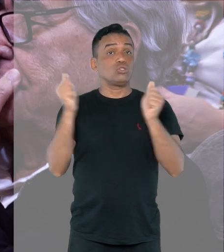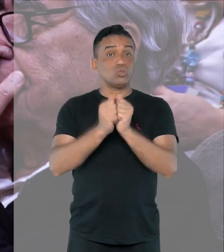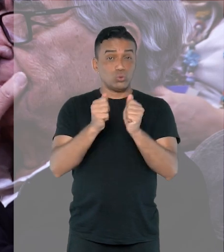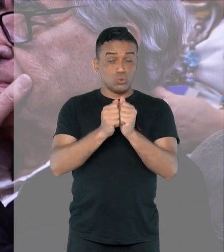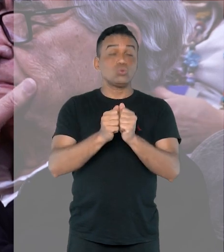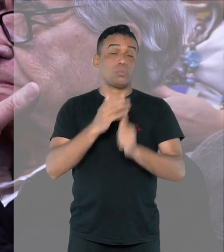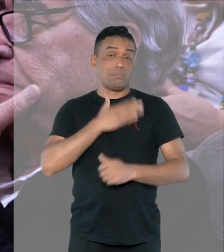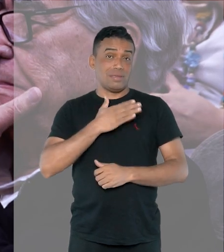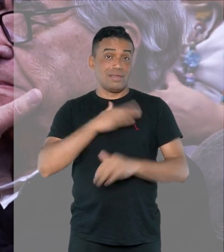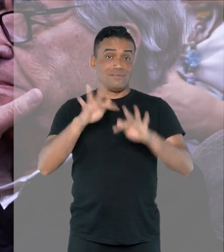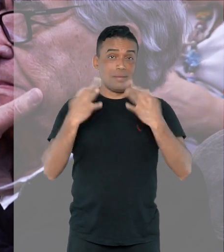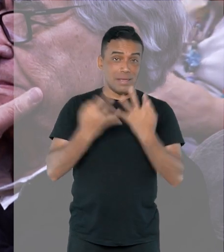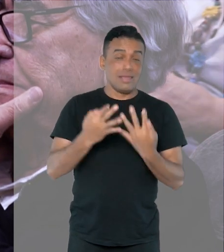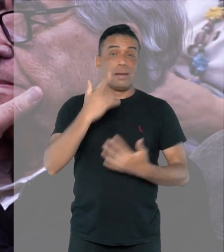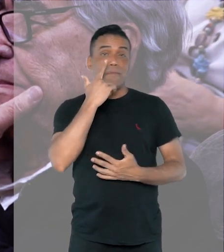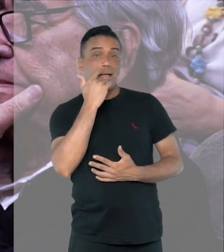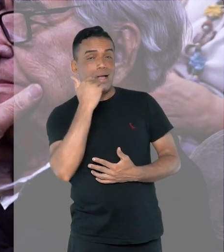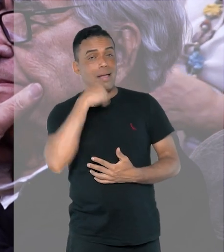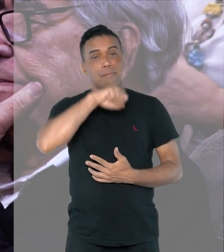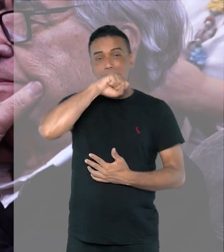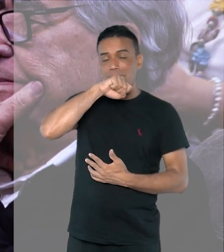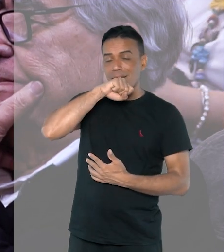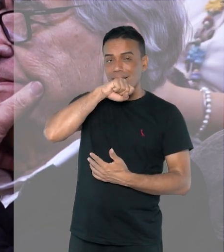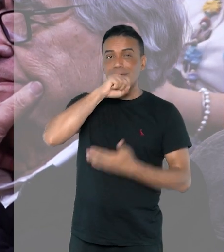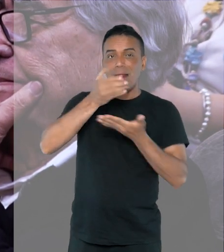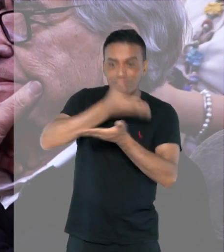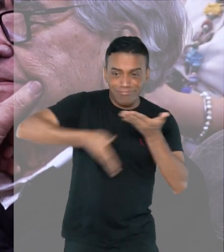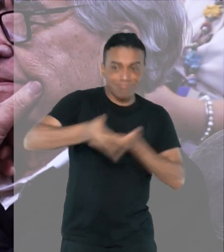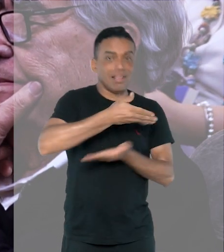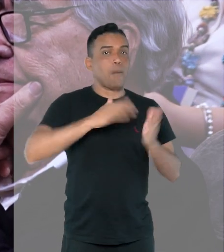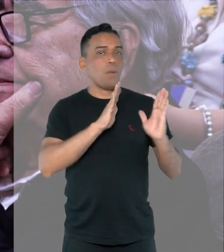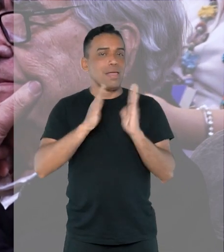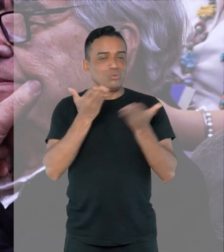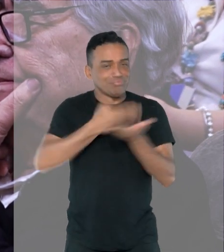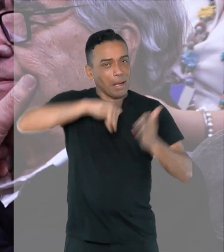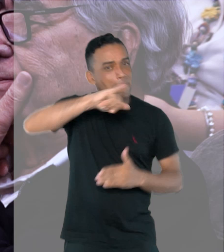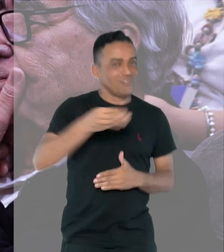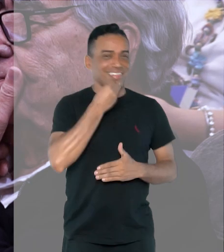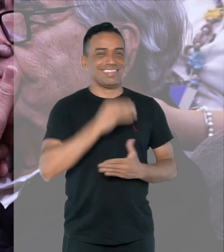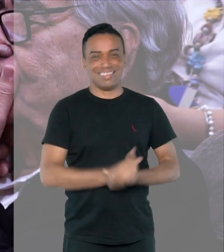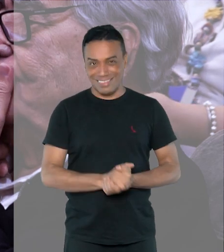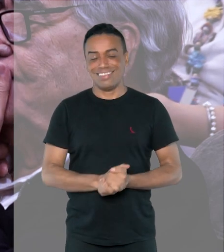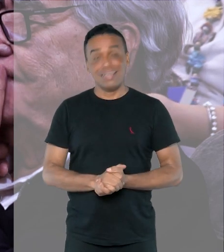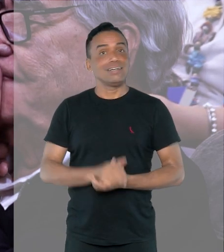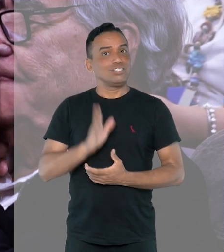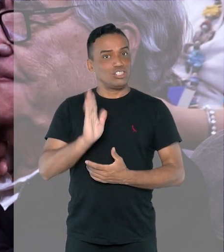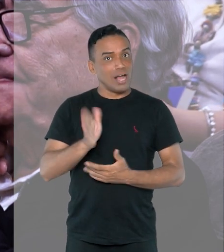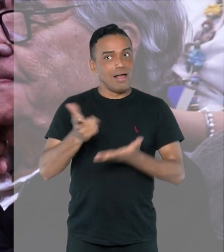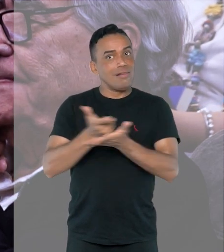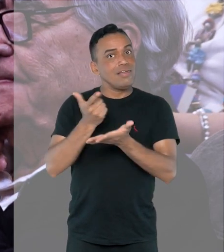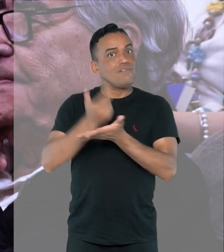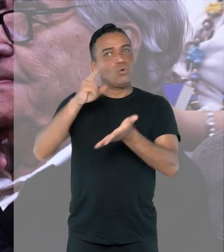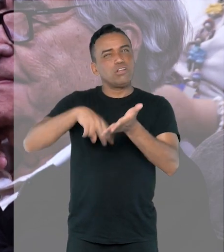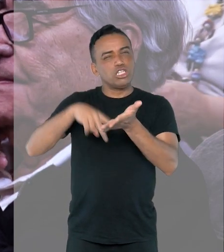teve a oportunidade de trazê-los aqui e dividir um pouco esse momento aqui, né? A gente já tem o seu livro, já tem uns